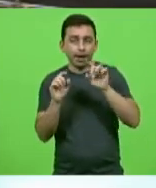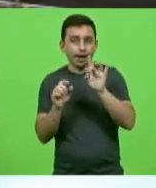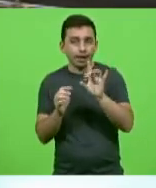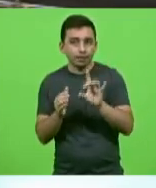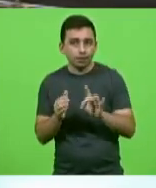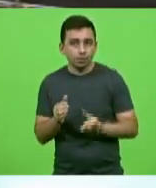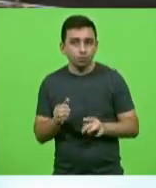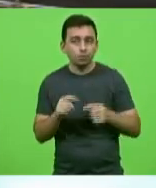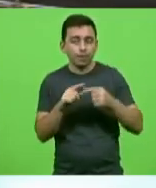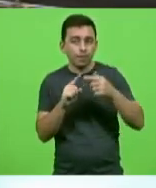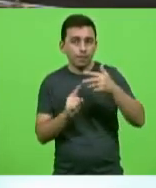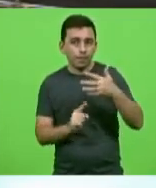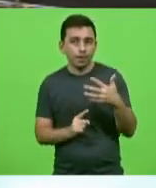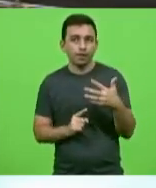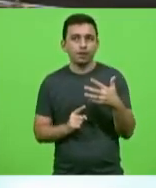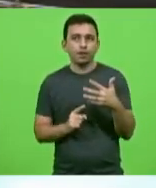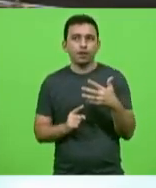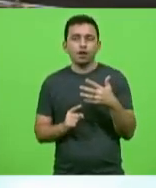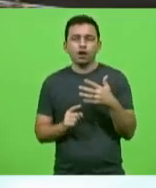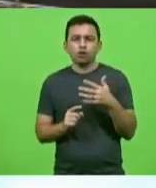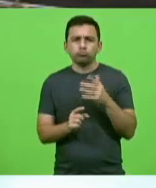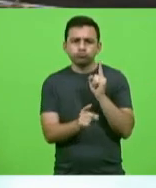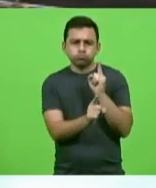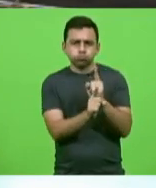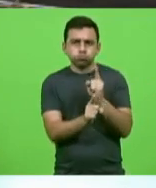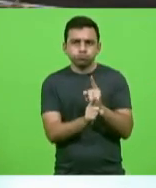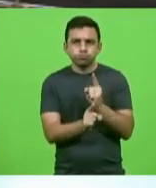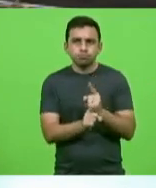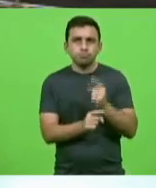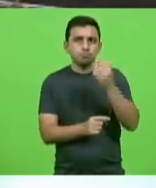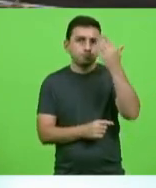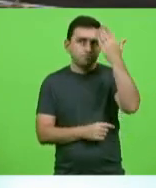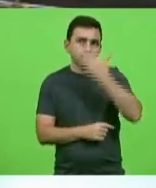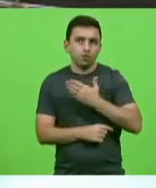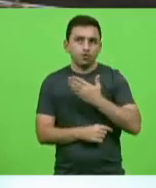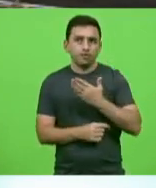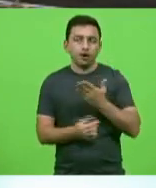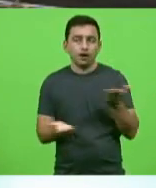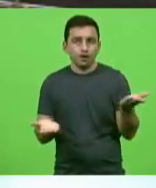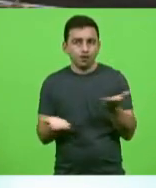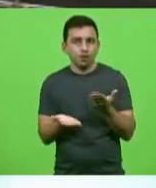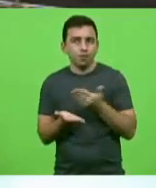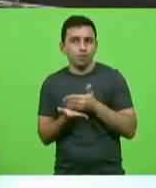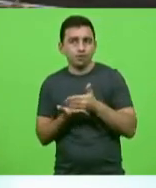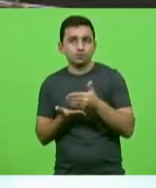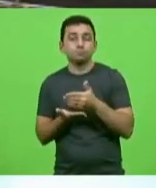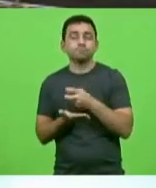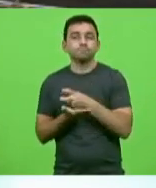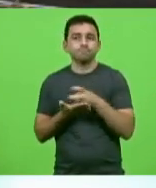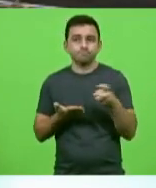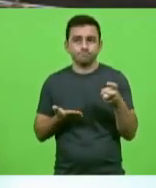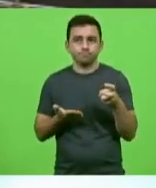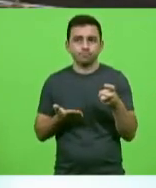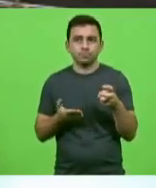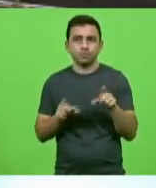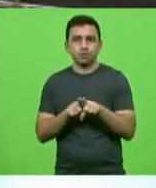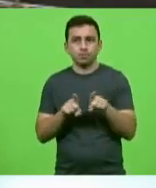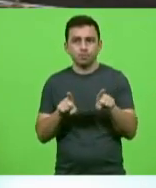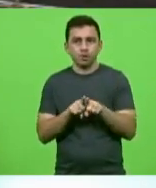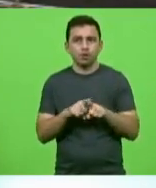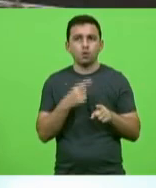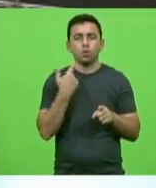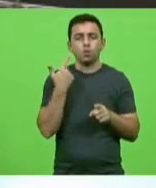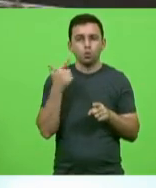imputado confrontando com as provas que instruíram o presente processo de impeachment assim como aquelas que